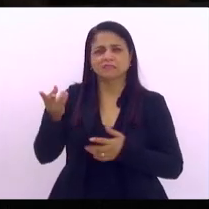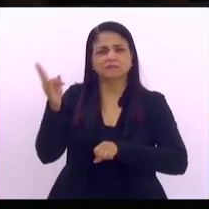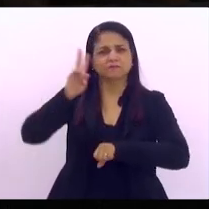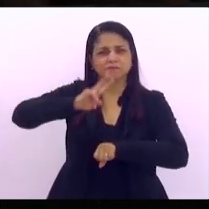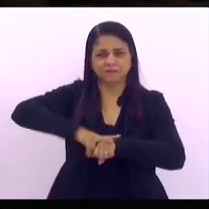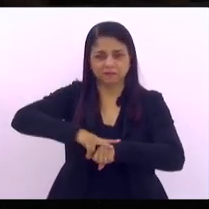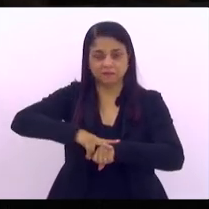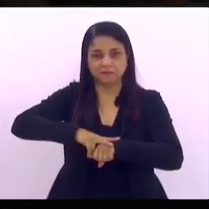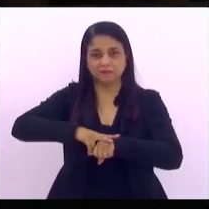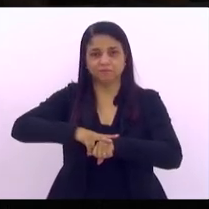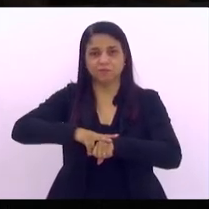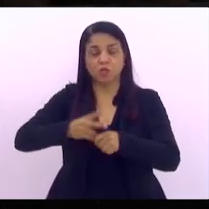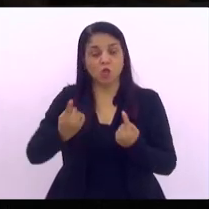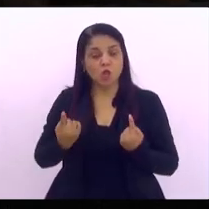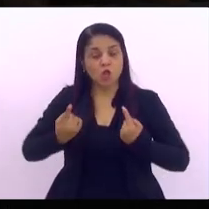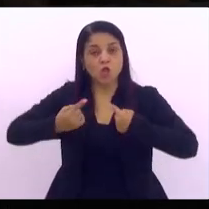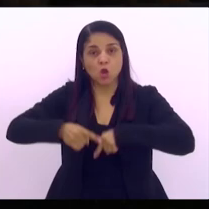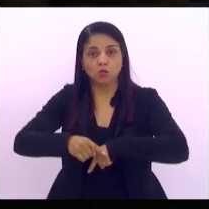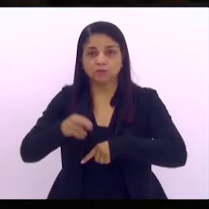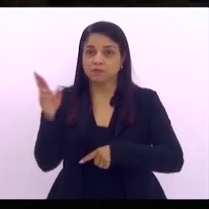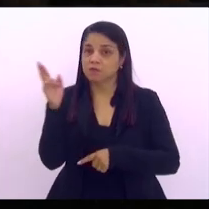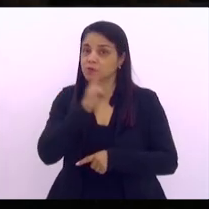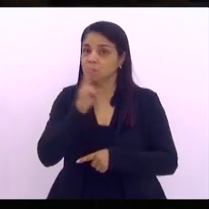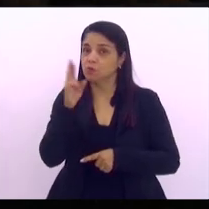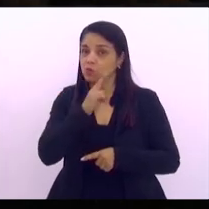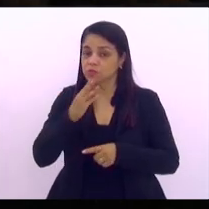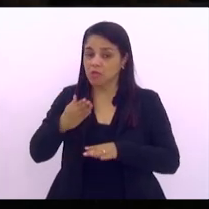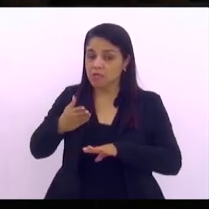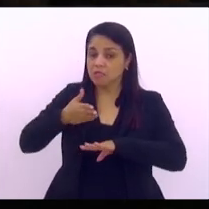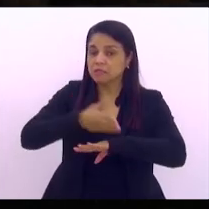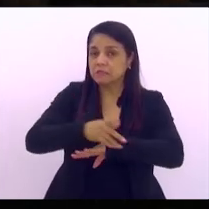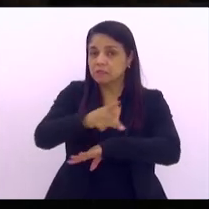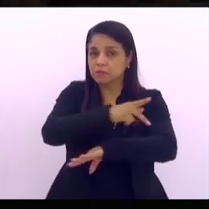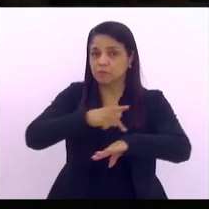a invasão da Rússia à Ucrânia,